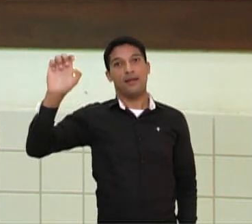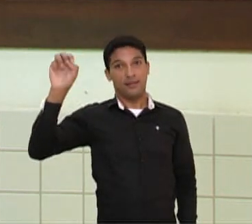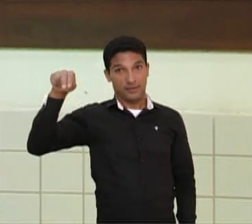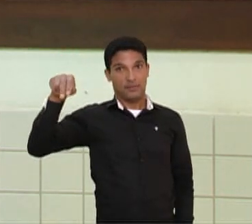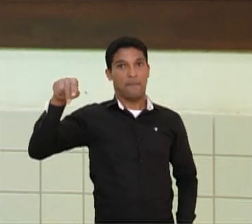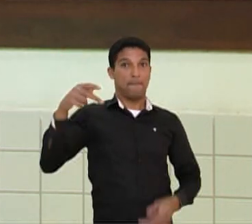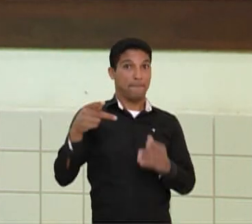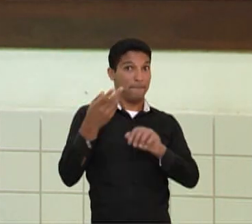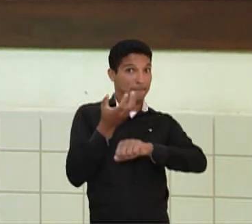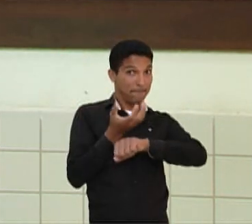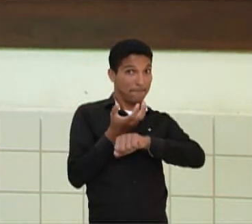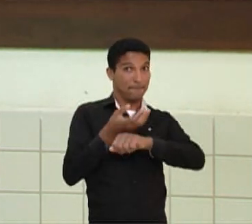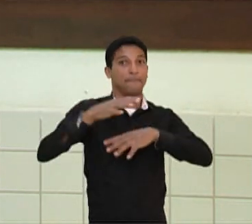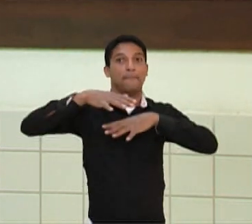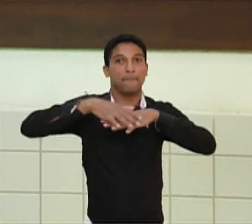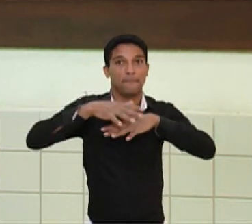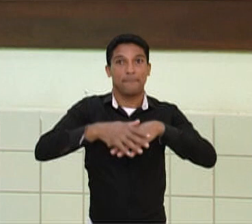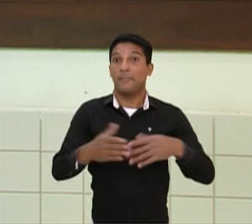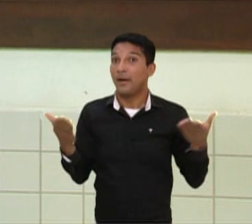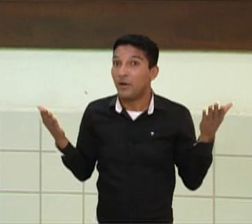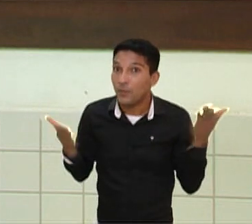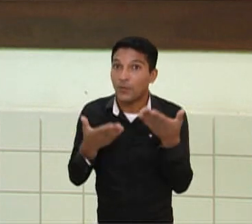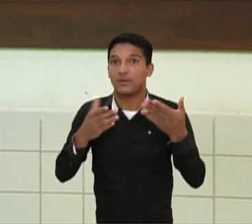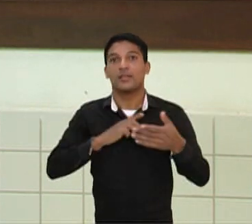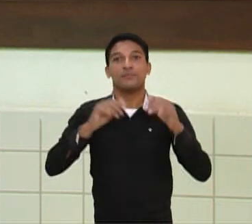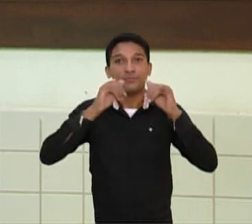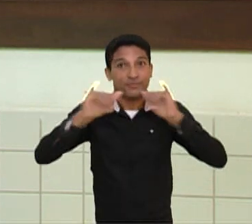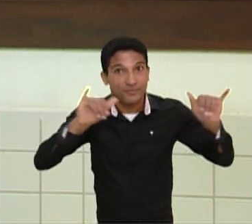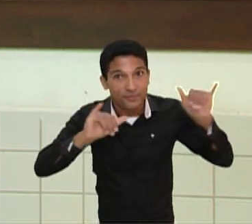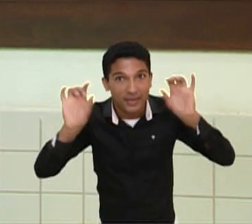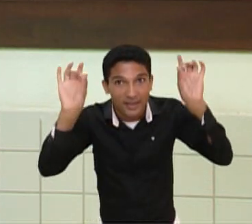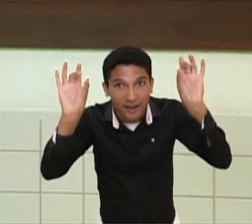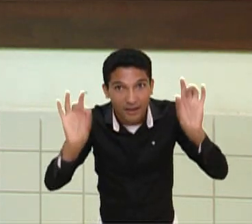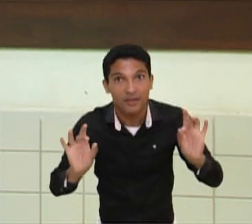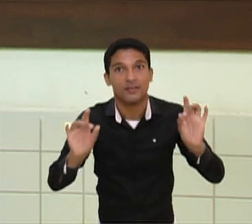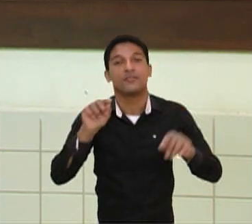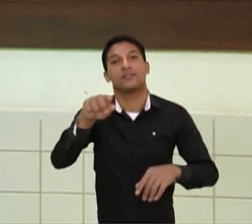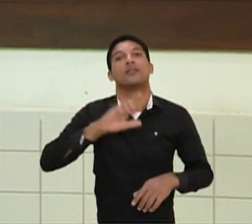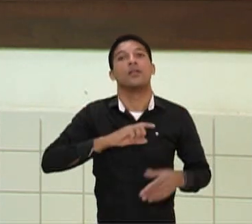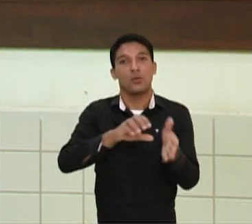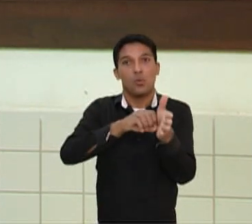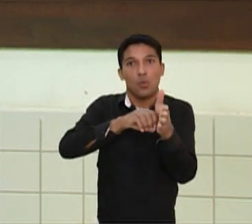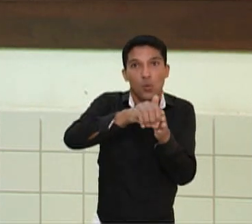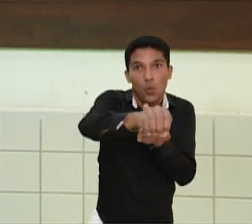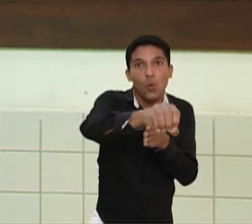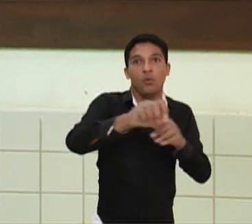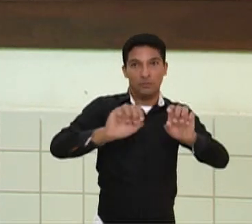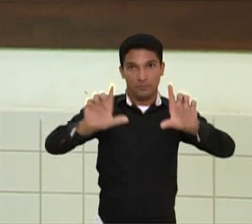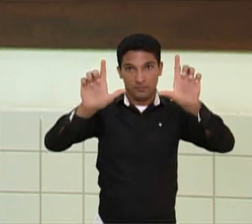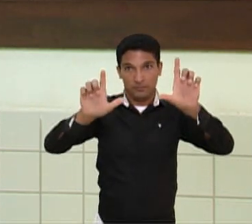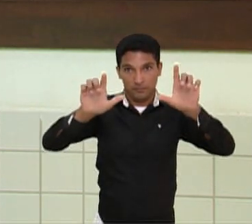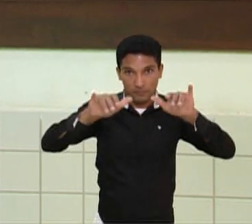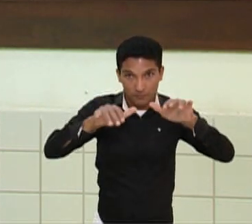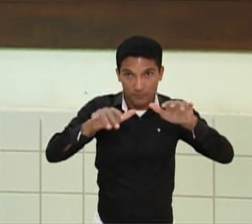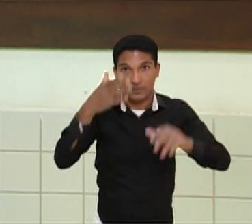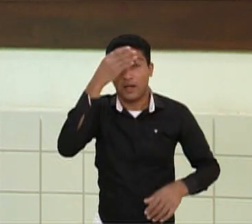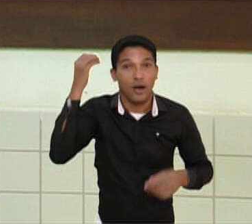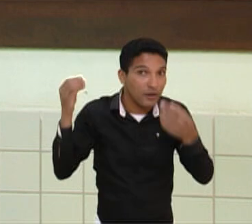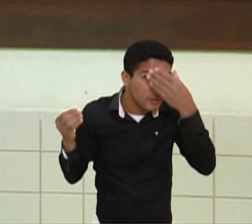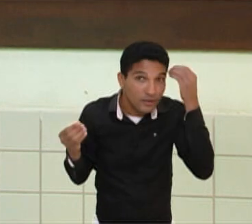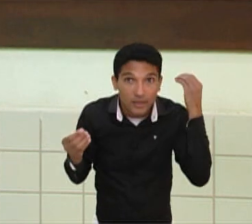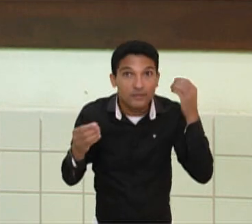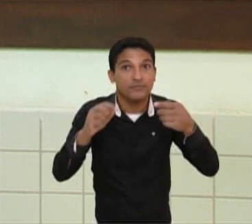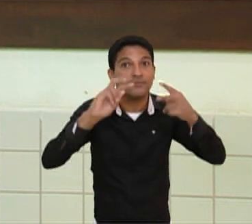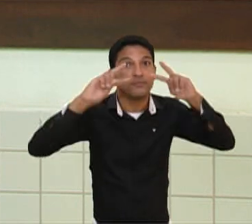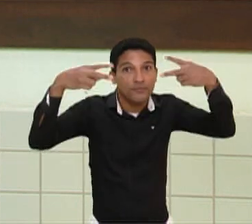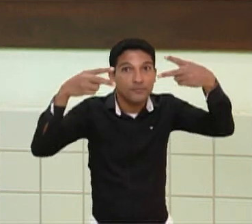para você que tem acesso ao Google Classroom, certo? Não esqueça de entrar lá e realizar a atividade obrigatória dessa aula para